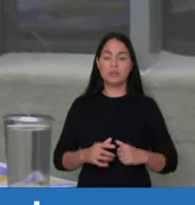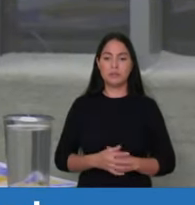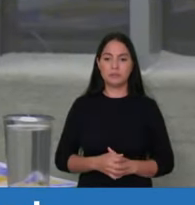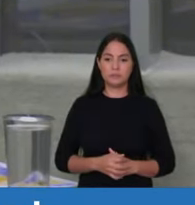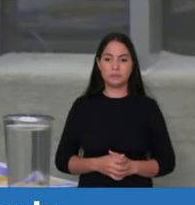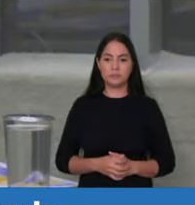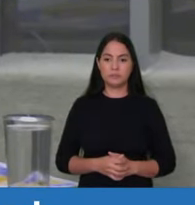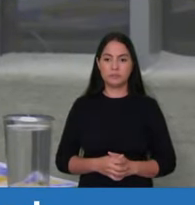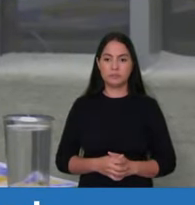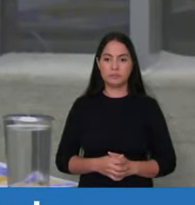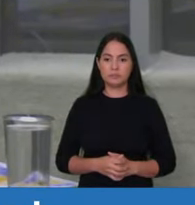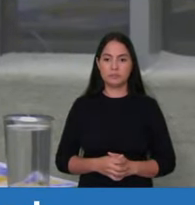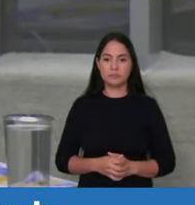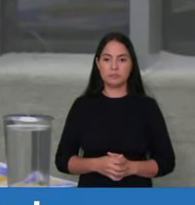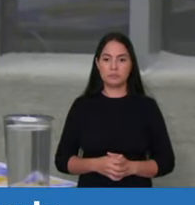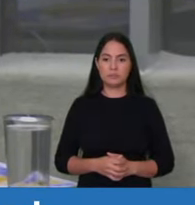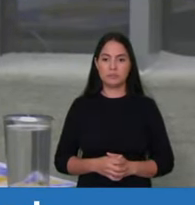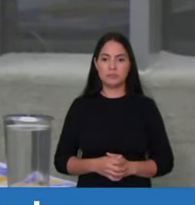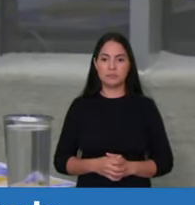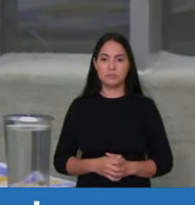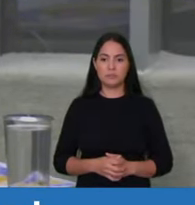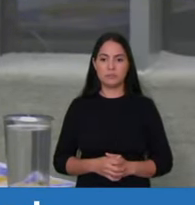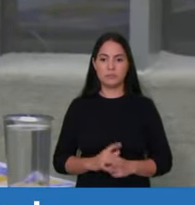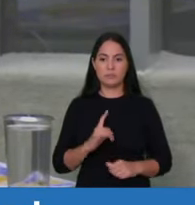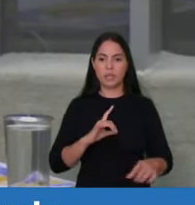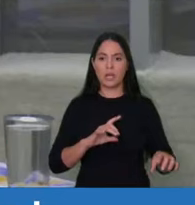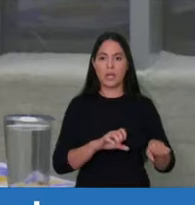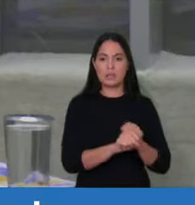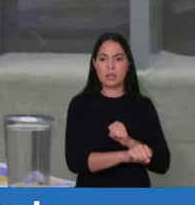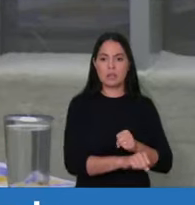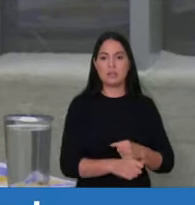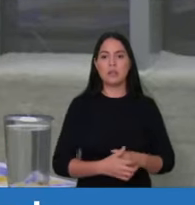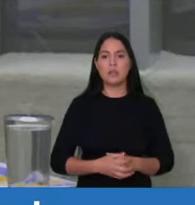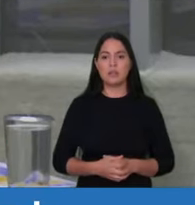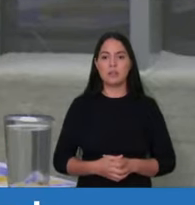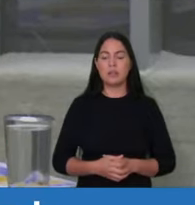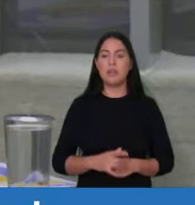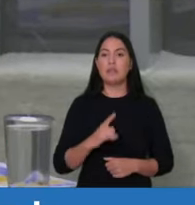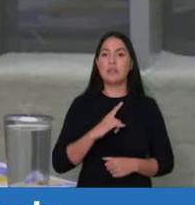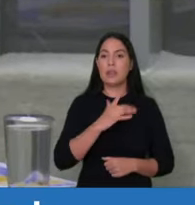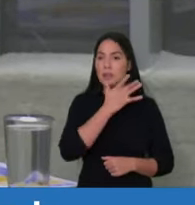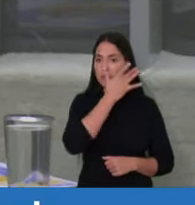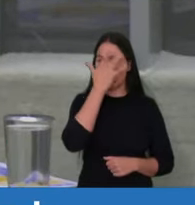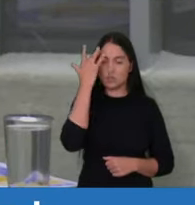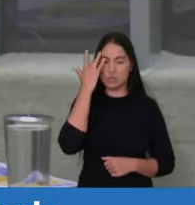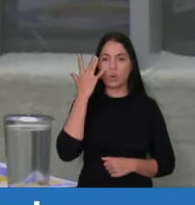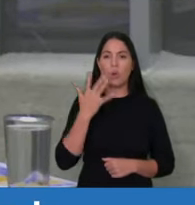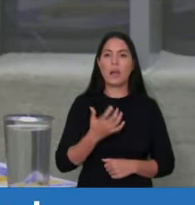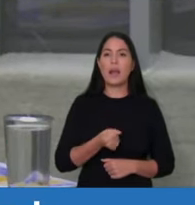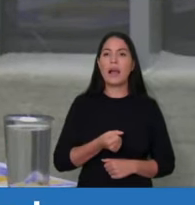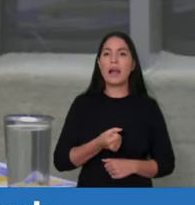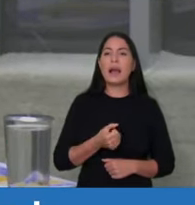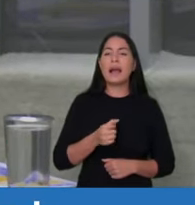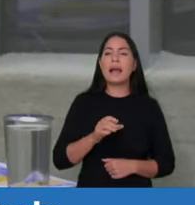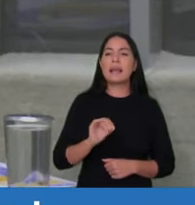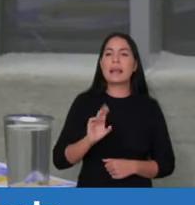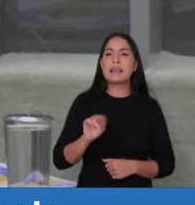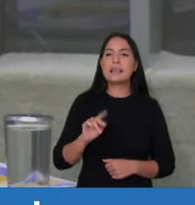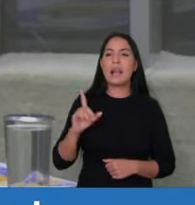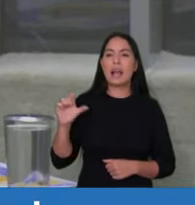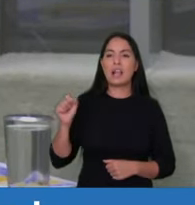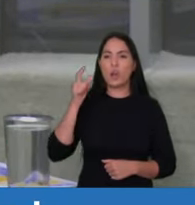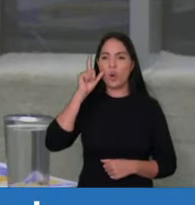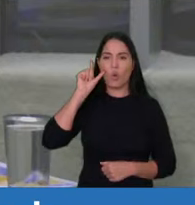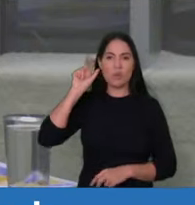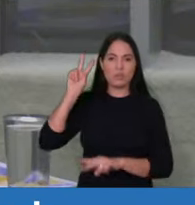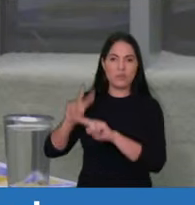os assassinos, esses fascínoras, esses canalhas que foram presos ontem e que